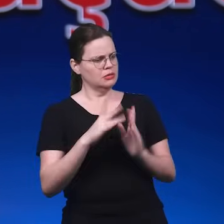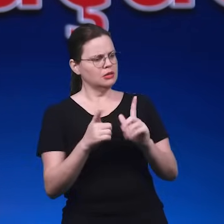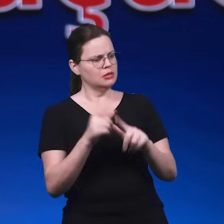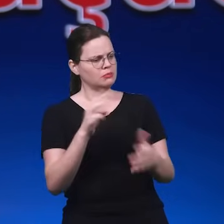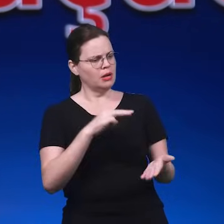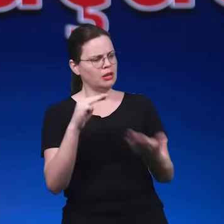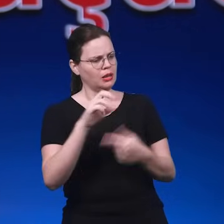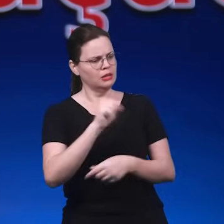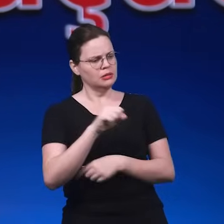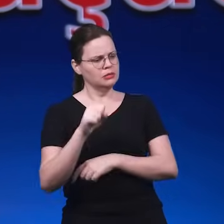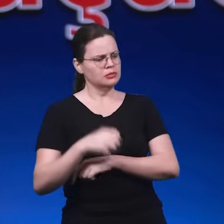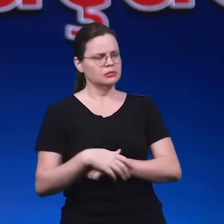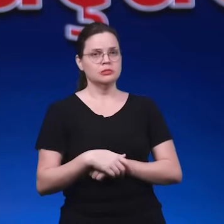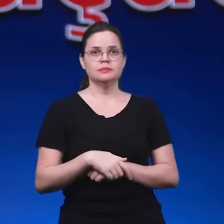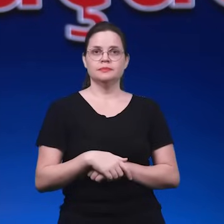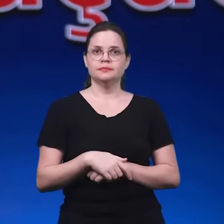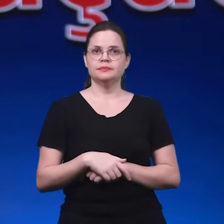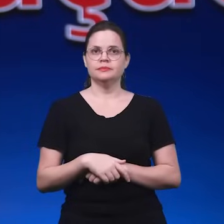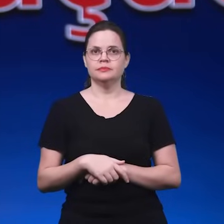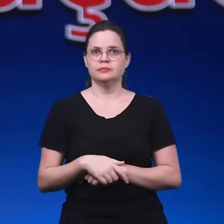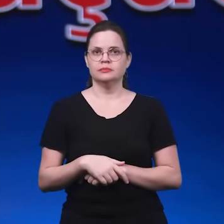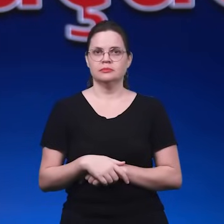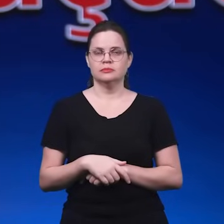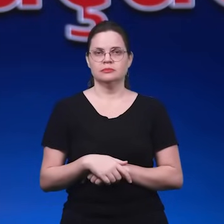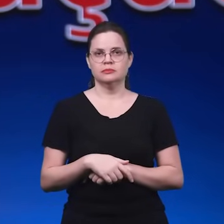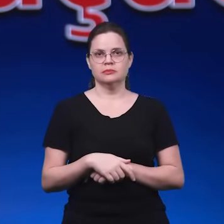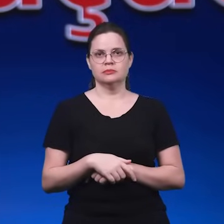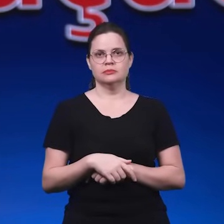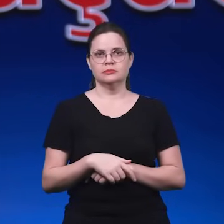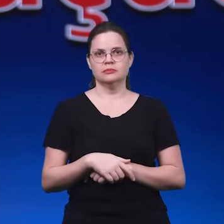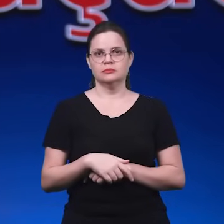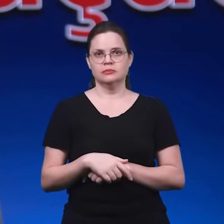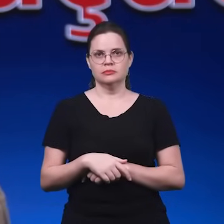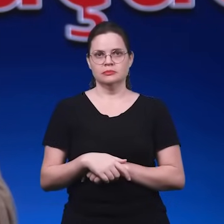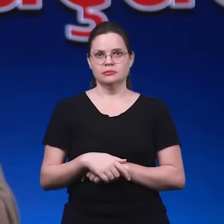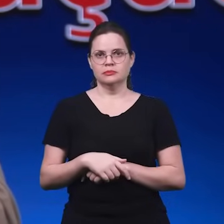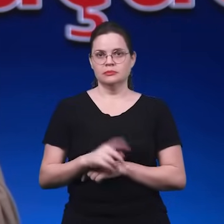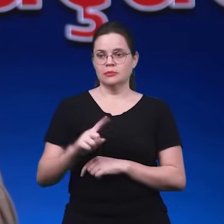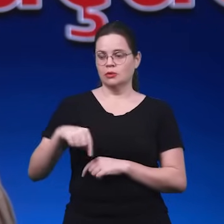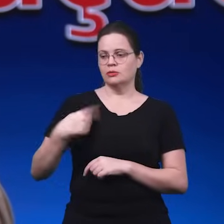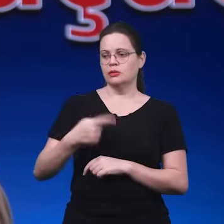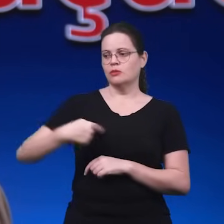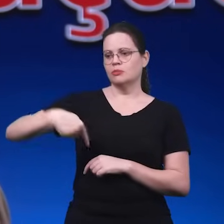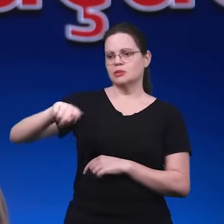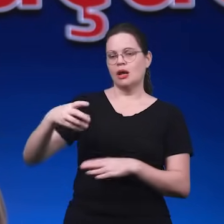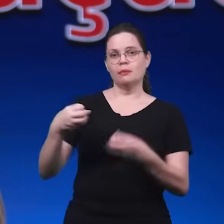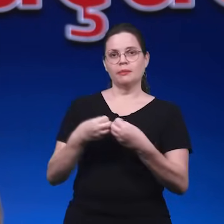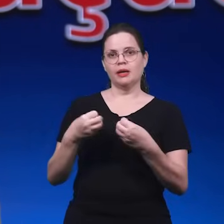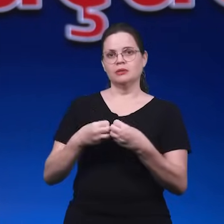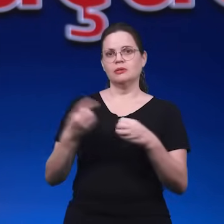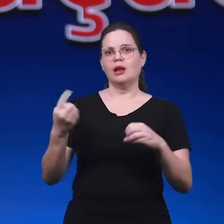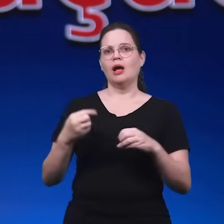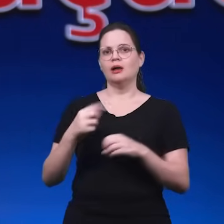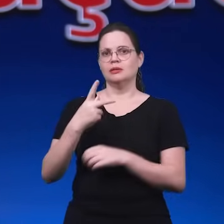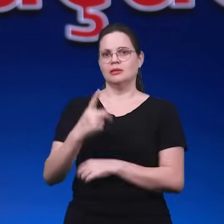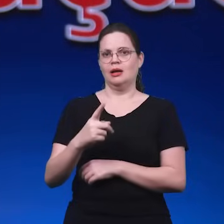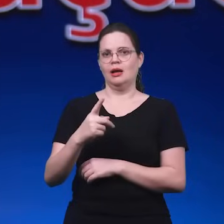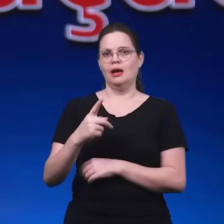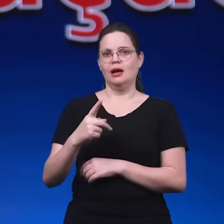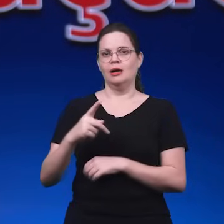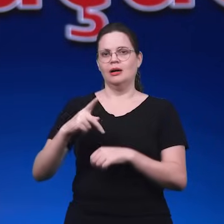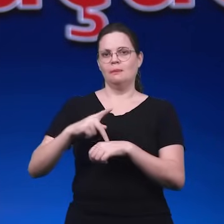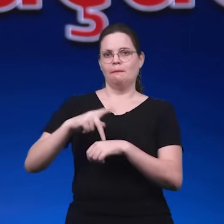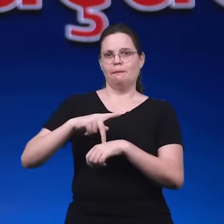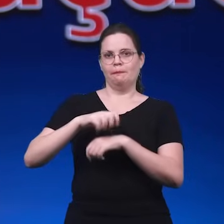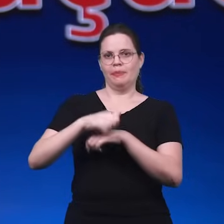Maranata. Aí ele falou assim, nós estamos mais próximo lá da prainha, que era perto do quartel,